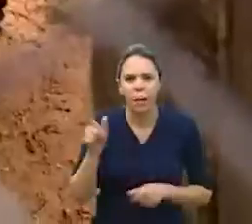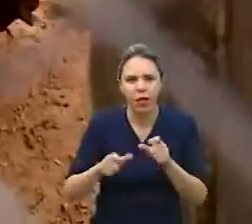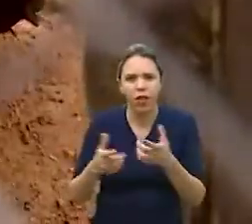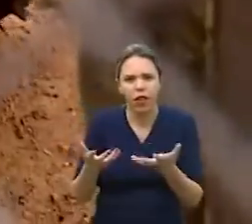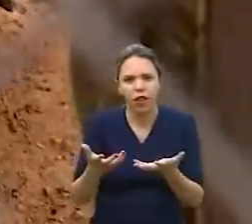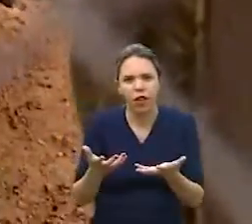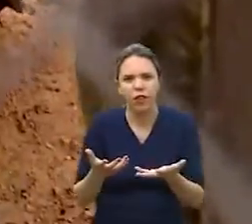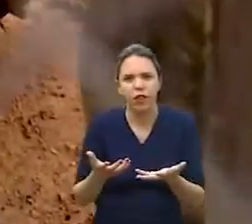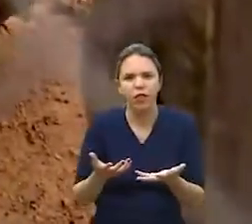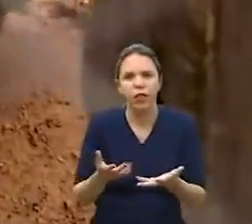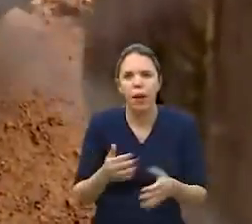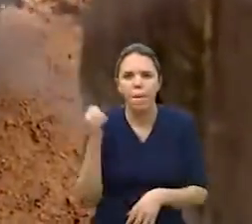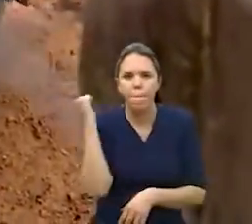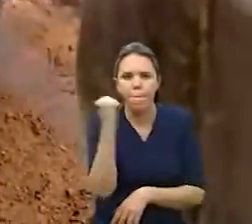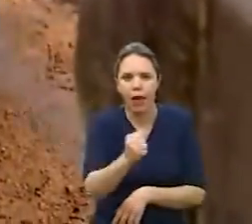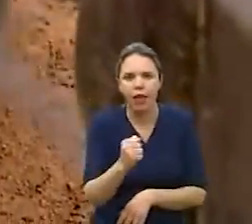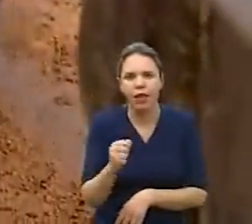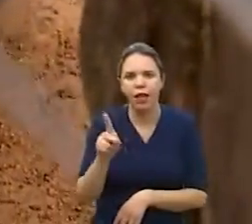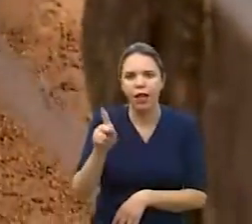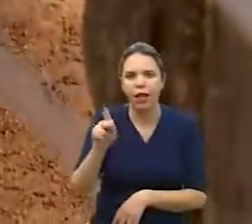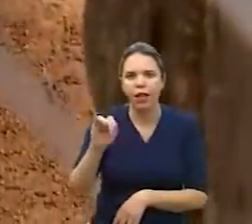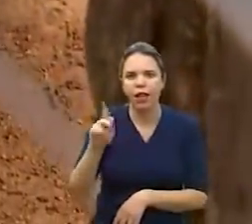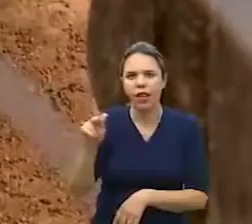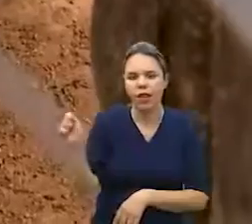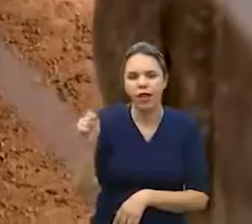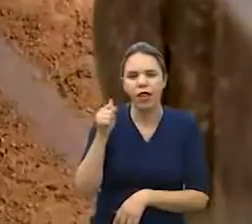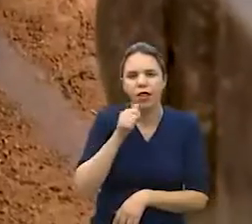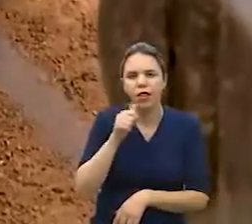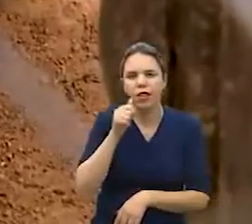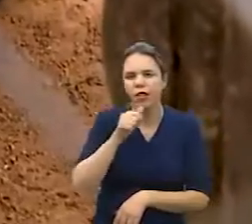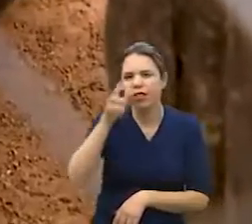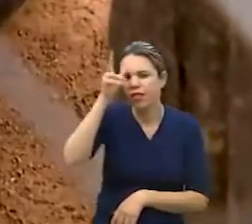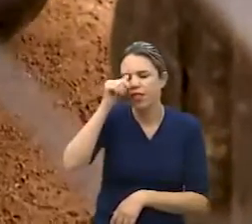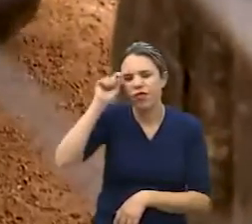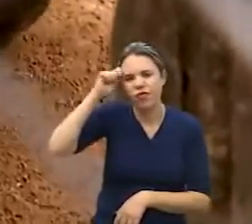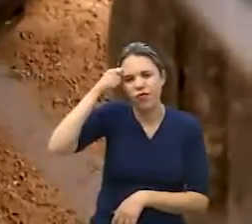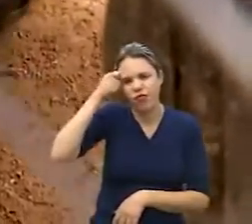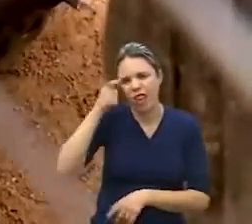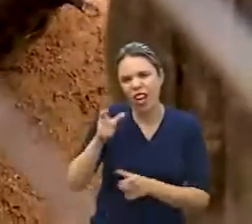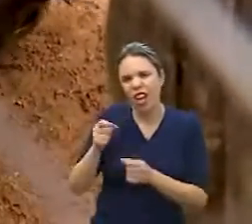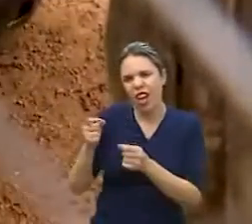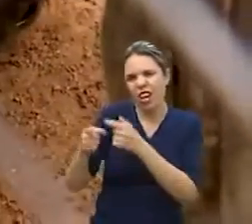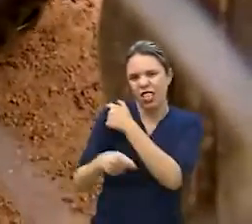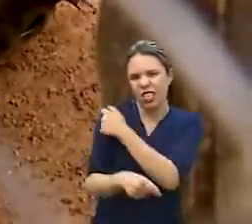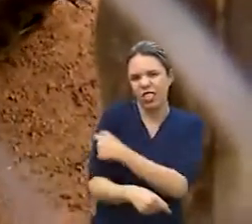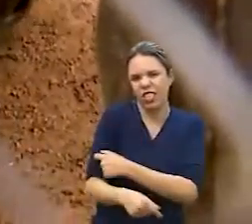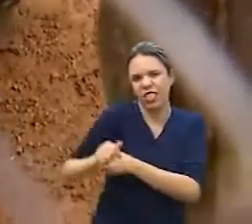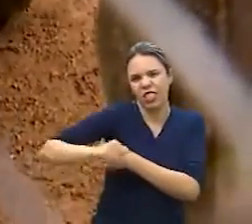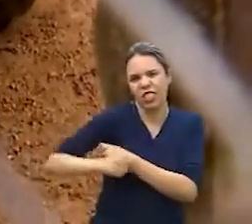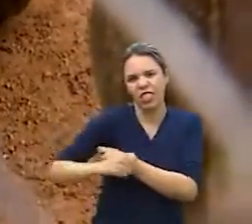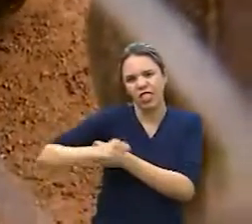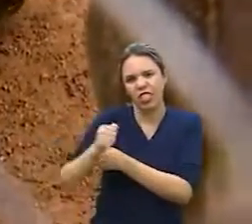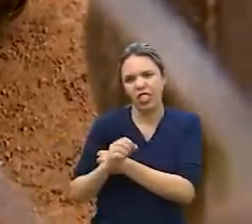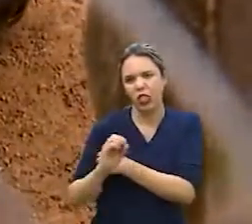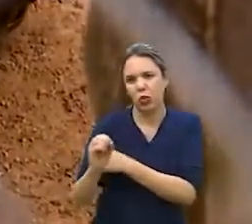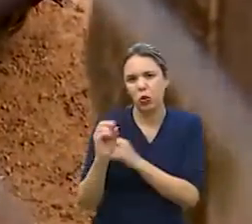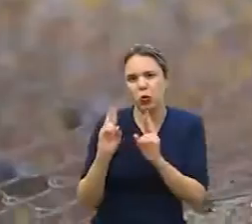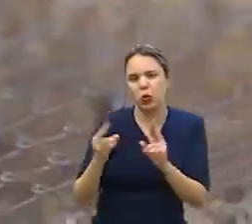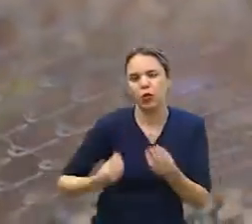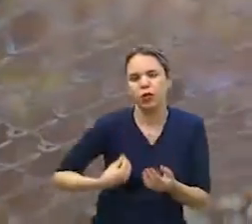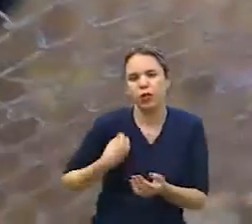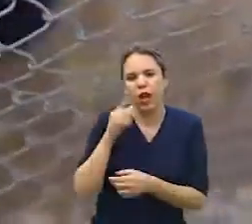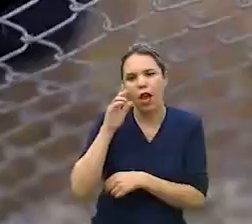E teve gente que queria tirar a vida da Kika. A urubu tem câncer na asa e a expectativa de vida era